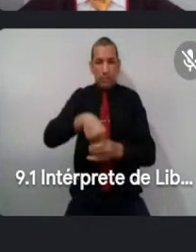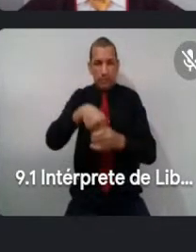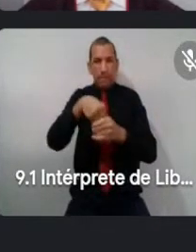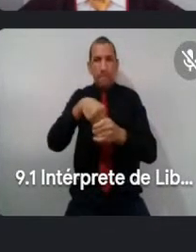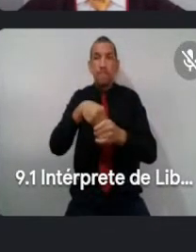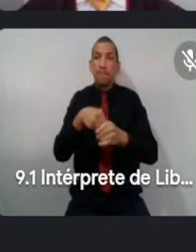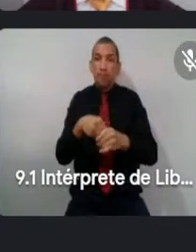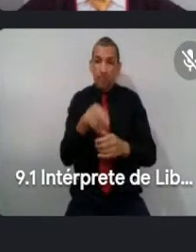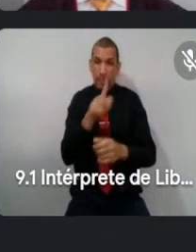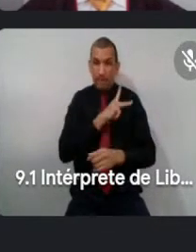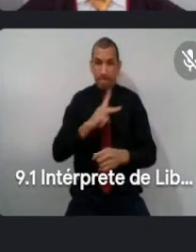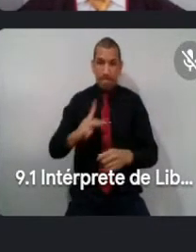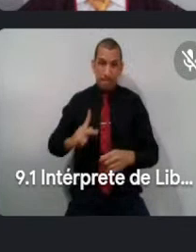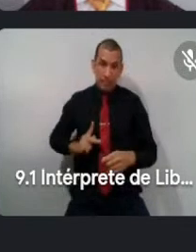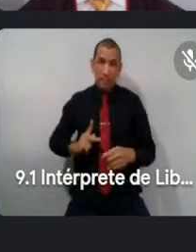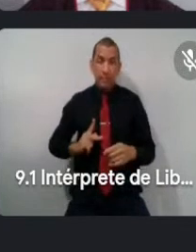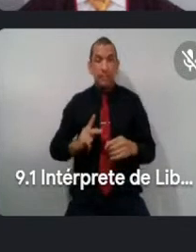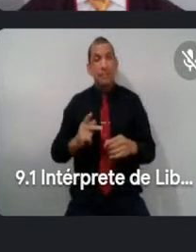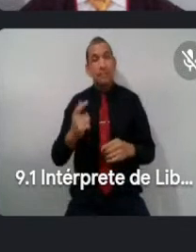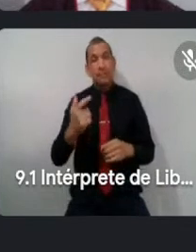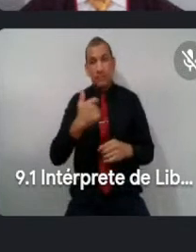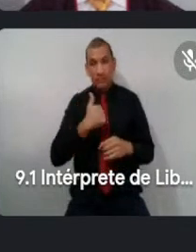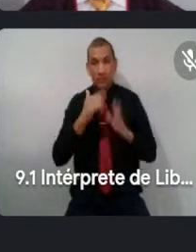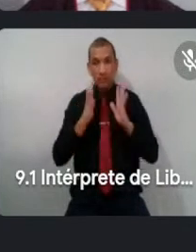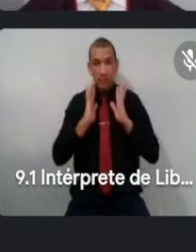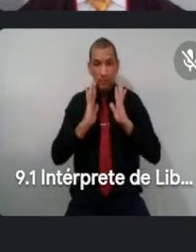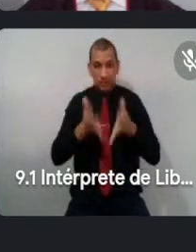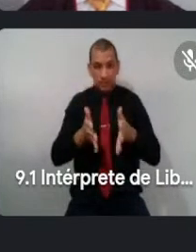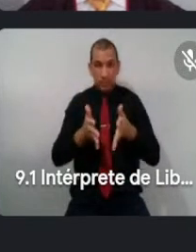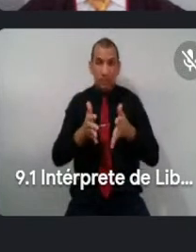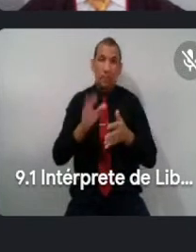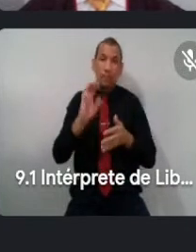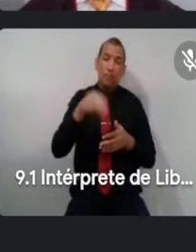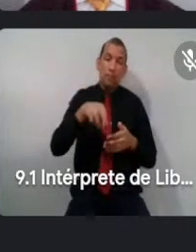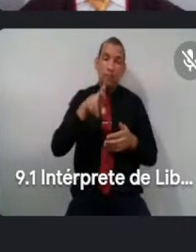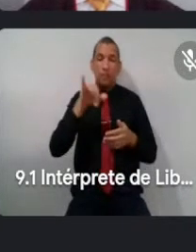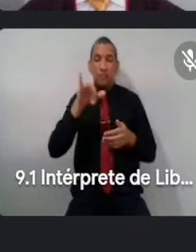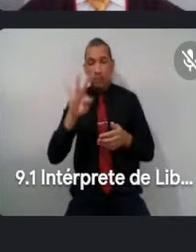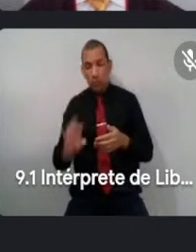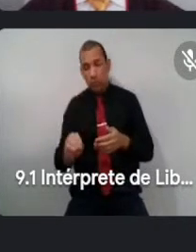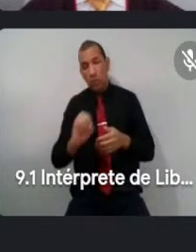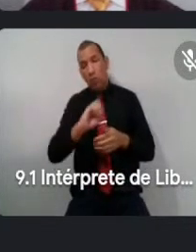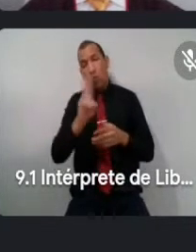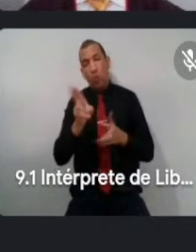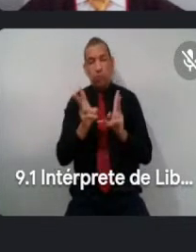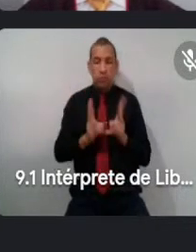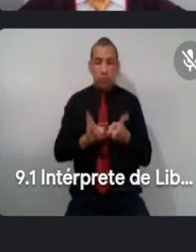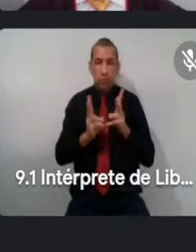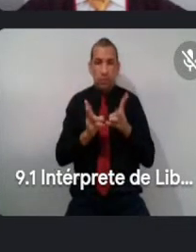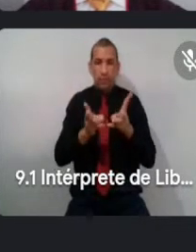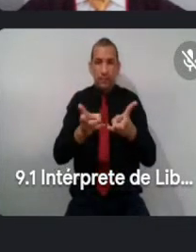para ele a surpresa eu já me passar para o médico o senhor quiser eu continuo